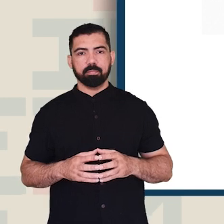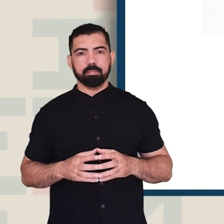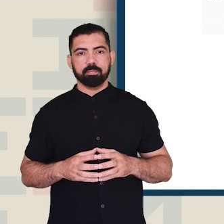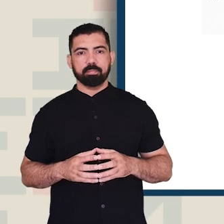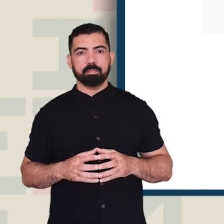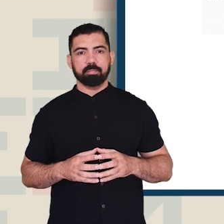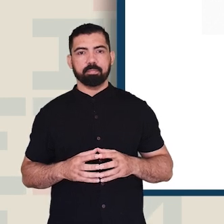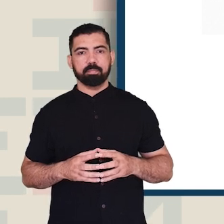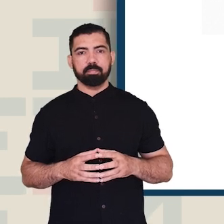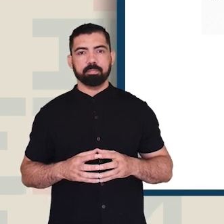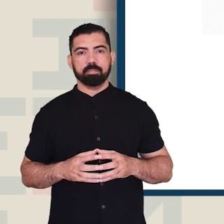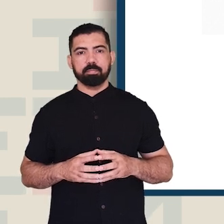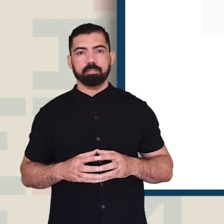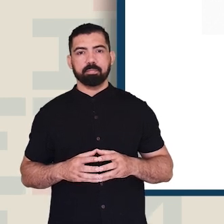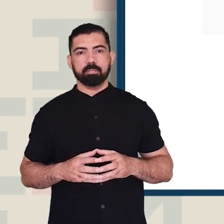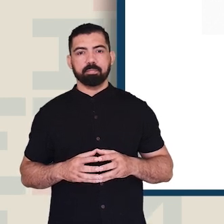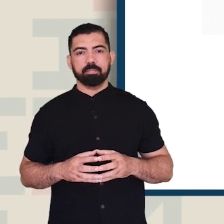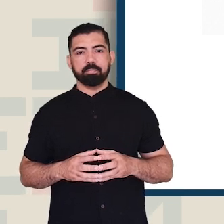Isso. E depois...